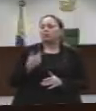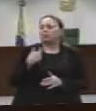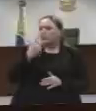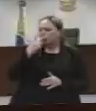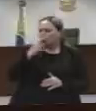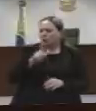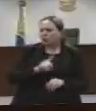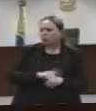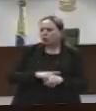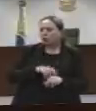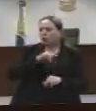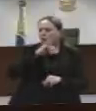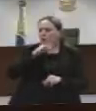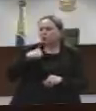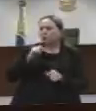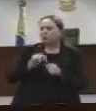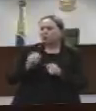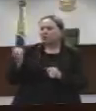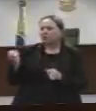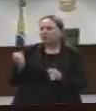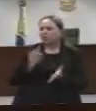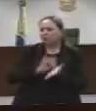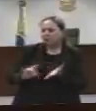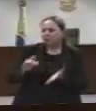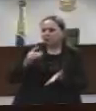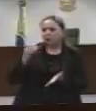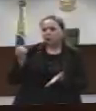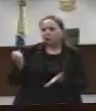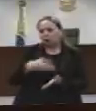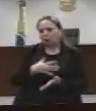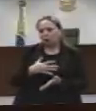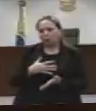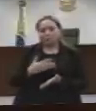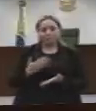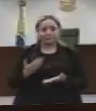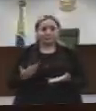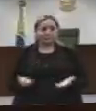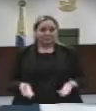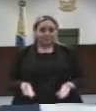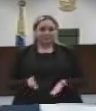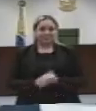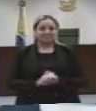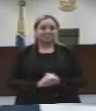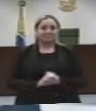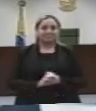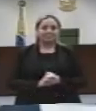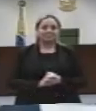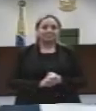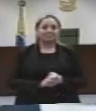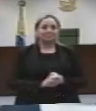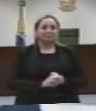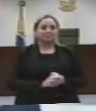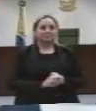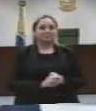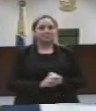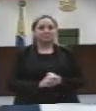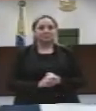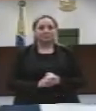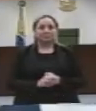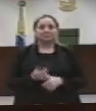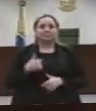ruim para eu fazer novos inimigos eu gostaria de convidar